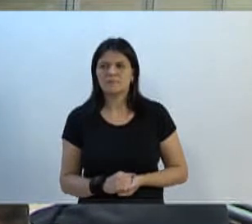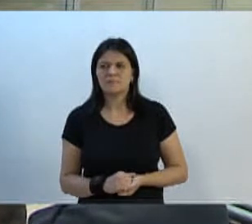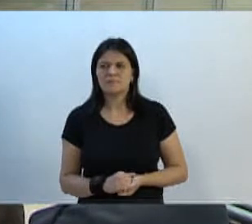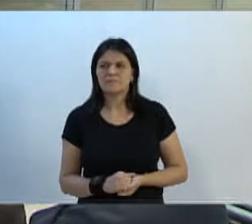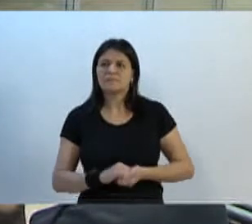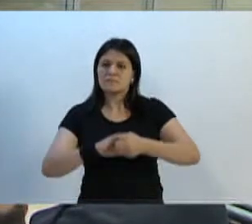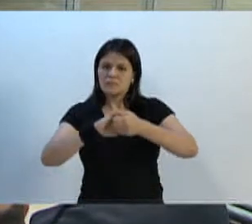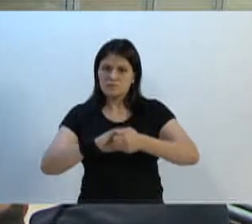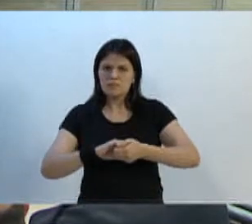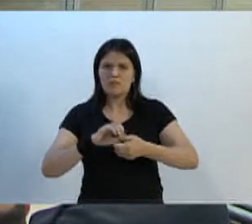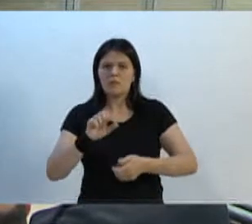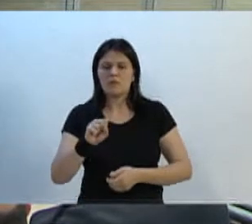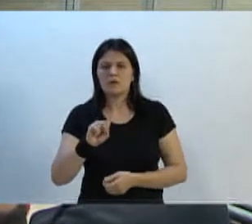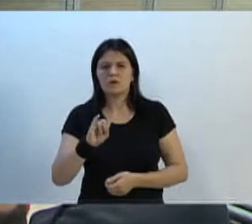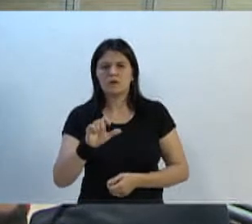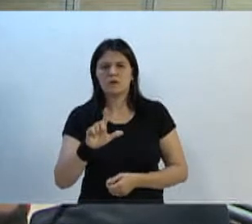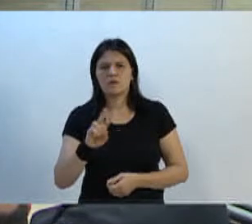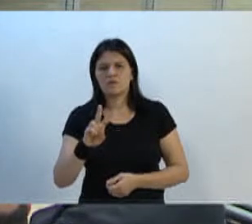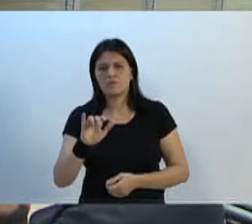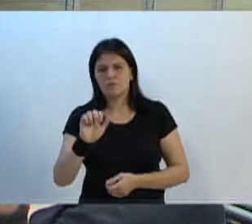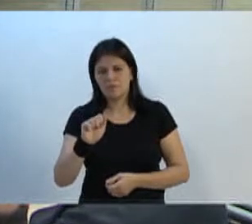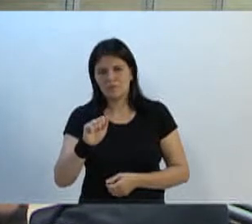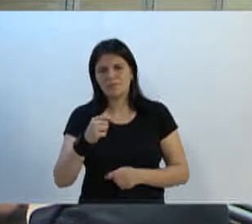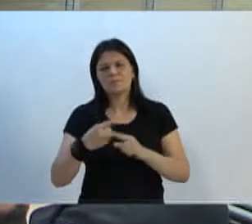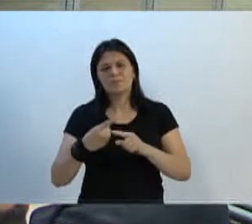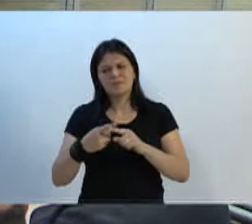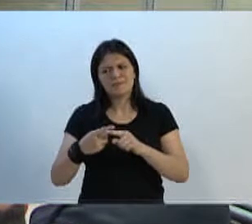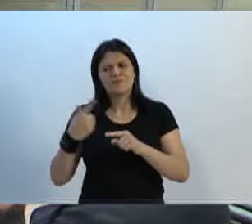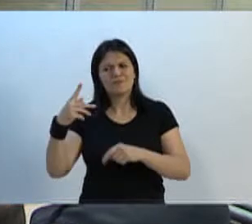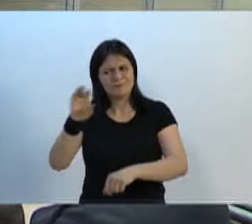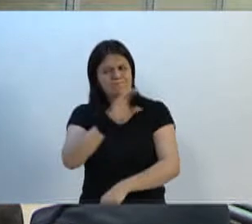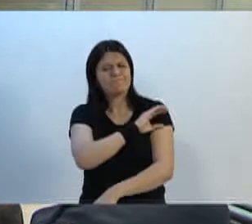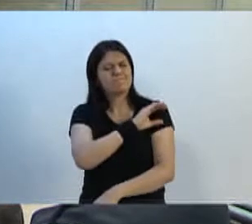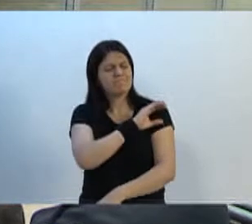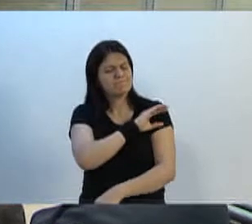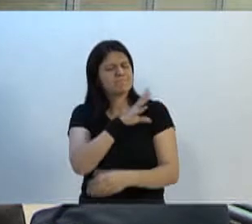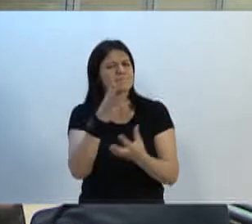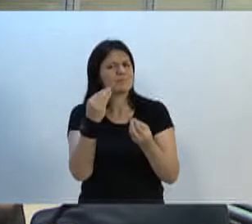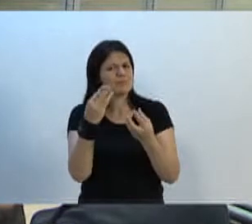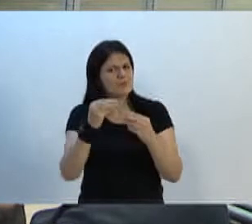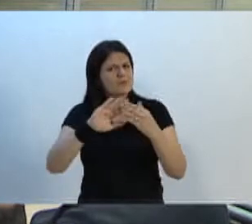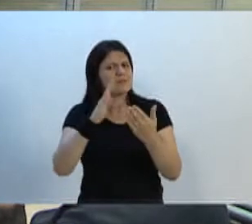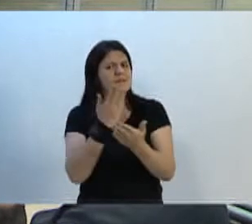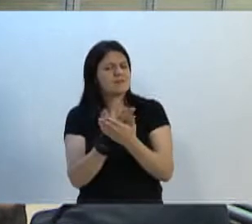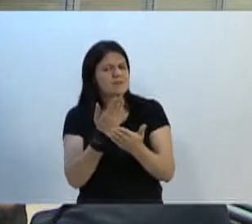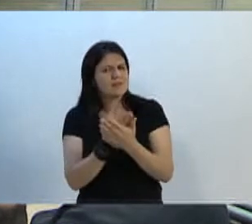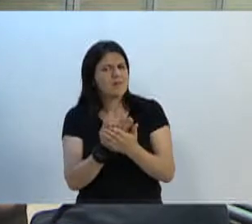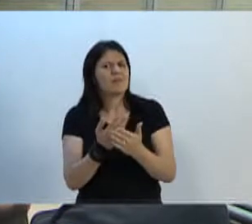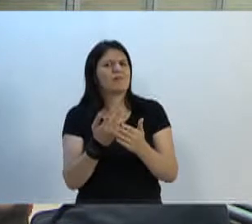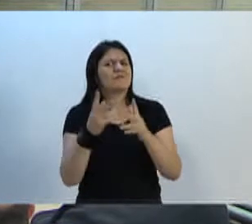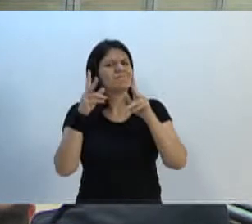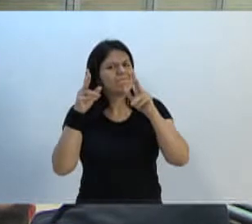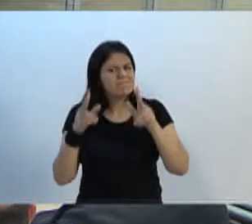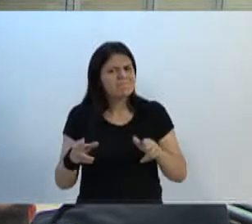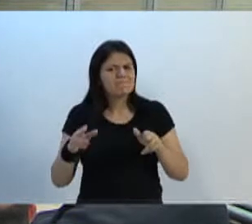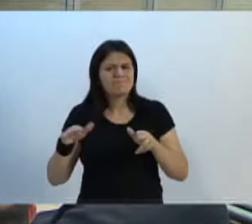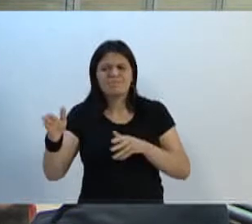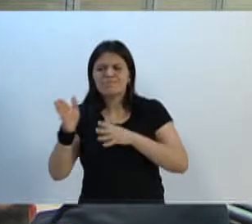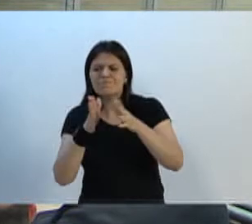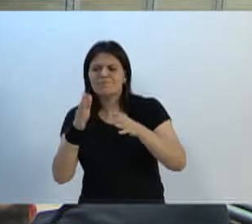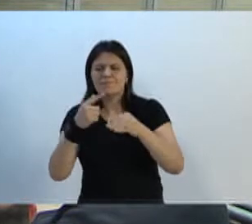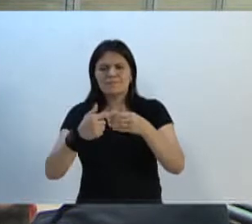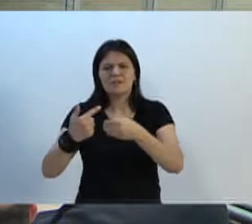Parabéns Silvia até porque a realidade do teu ci se encaixa em muito se isso e muitas escolas que estão aí pela cidade de